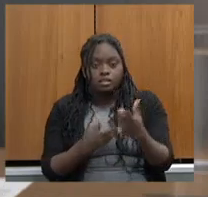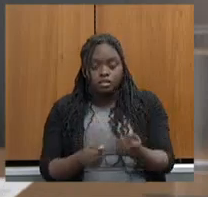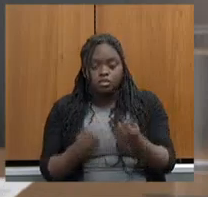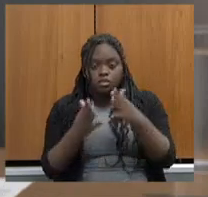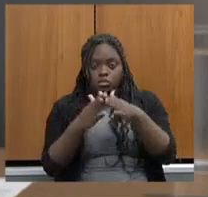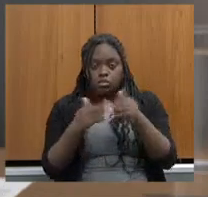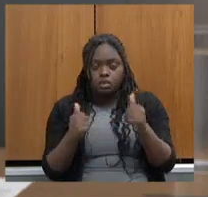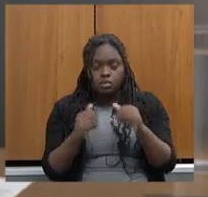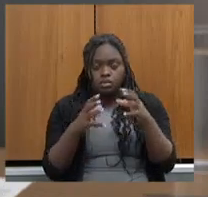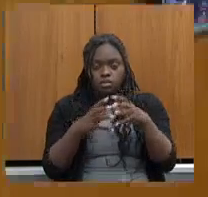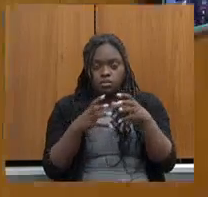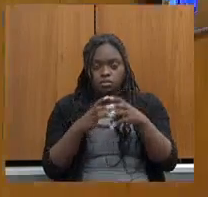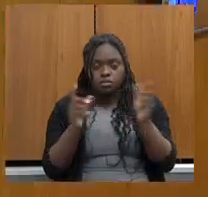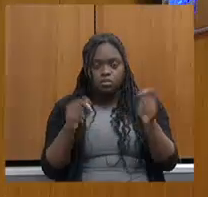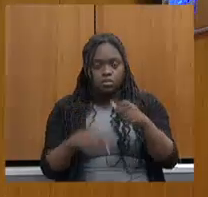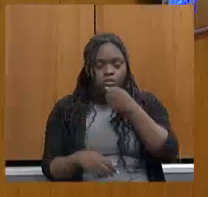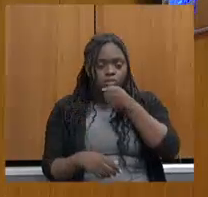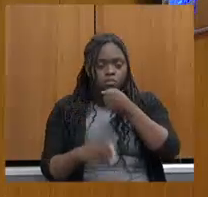reportagem